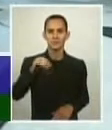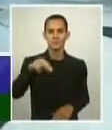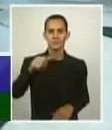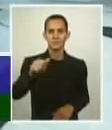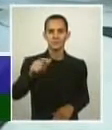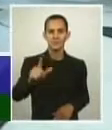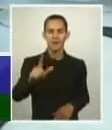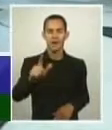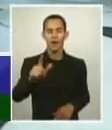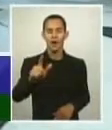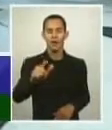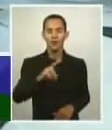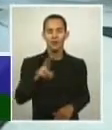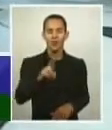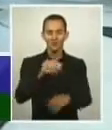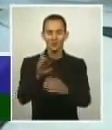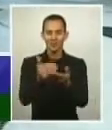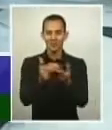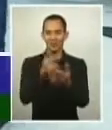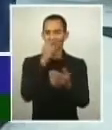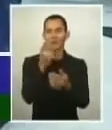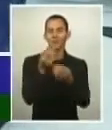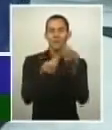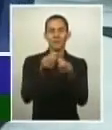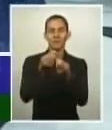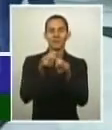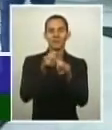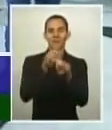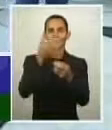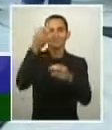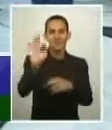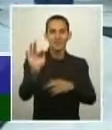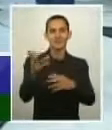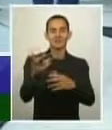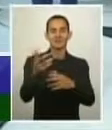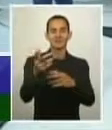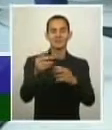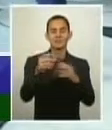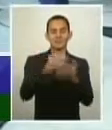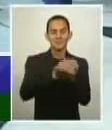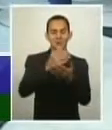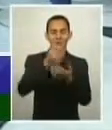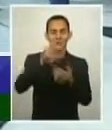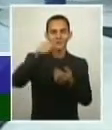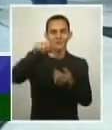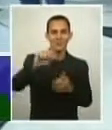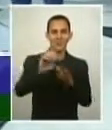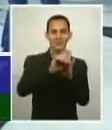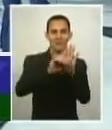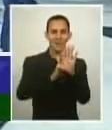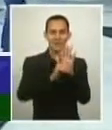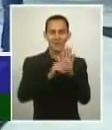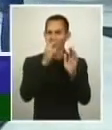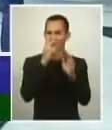o germinal se refere a situação da Inglaterra da França em meados do século 19